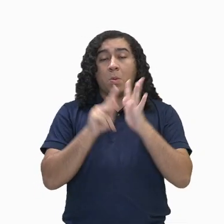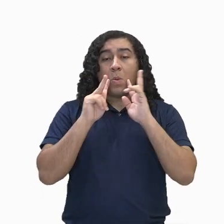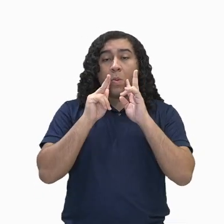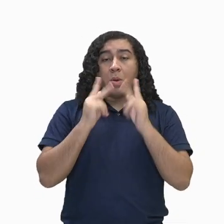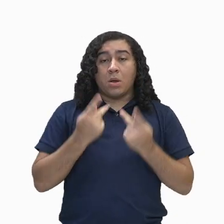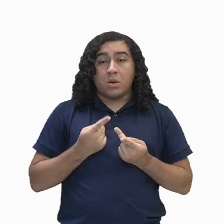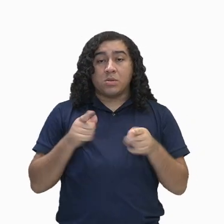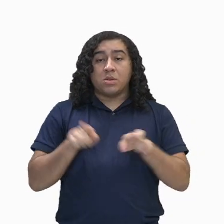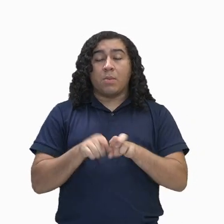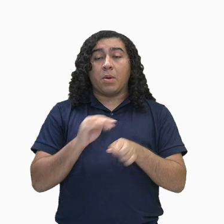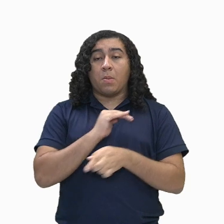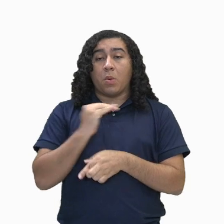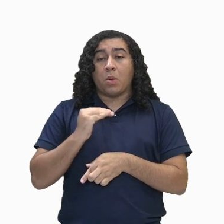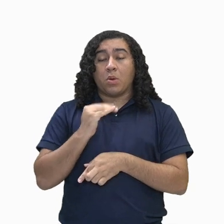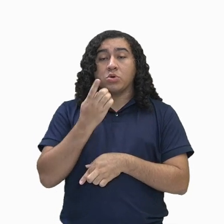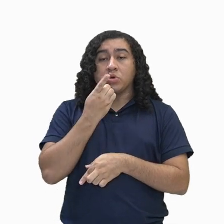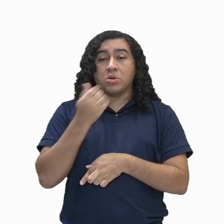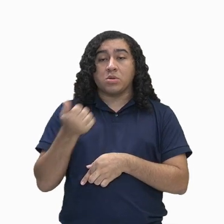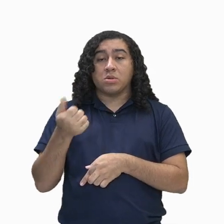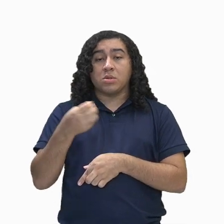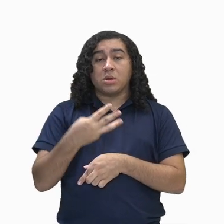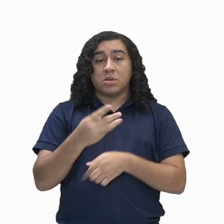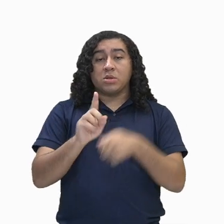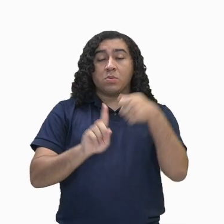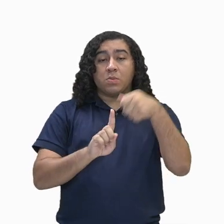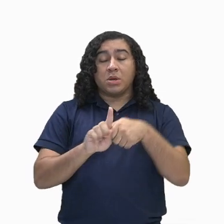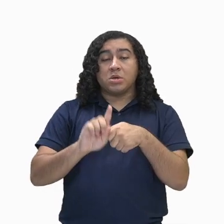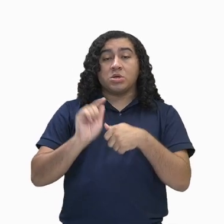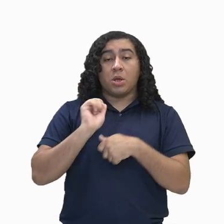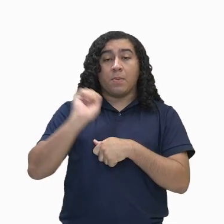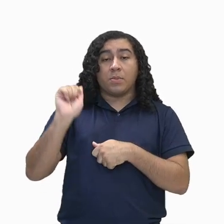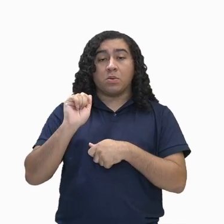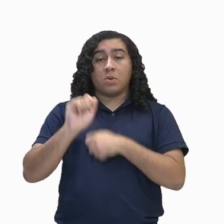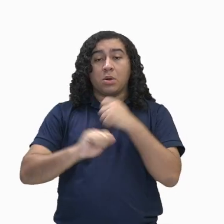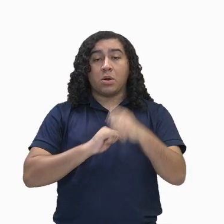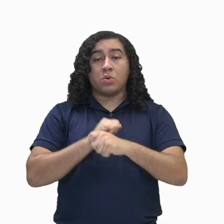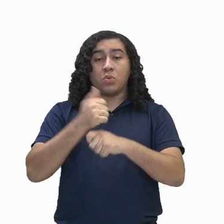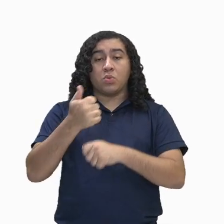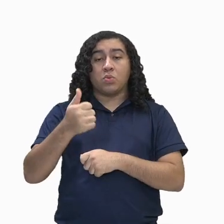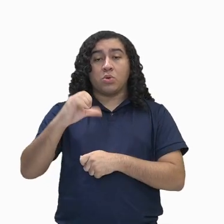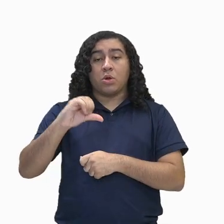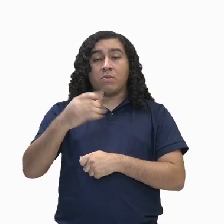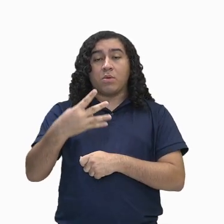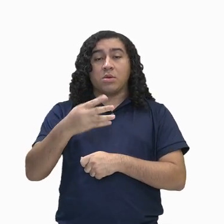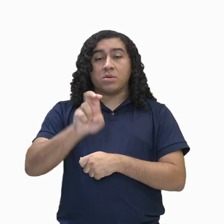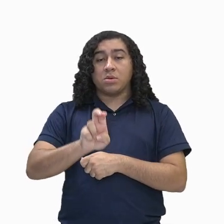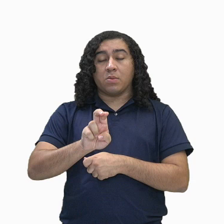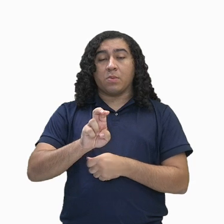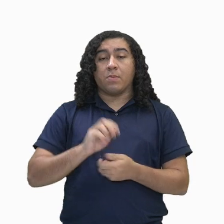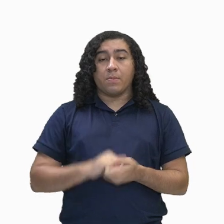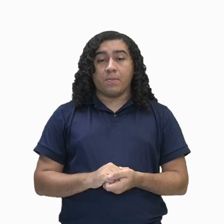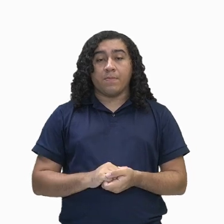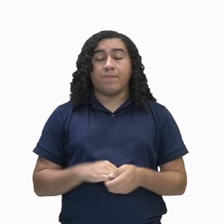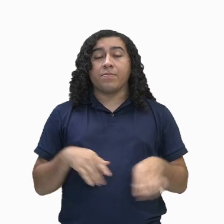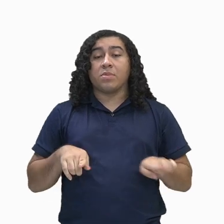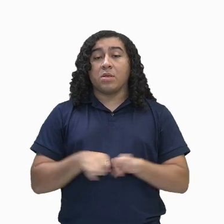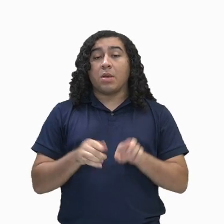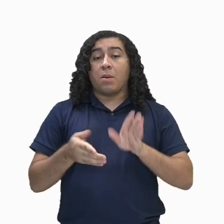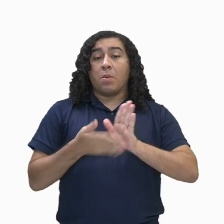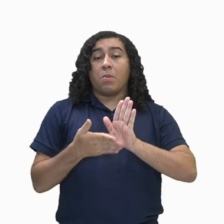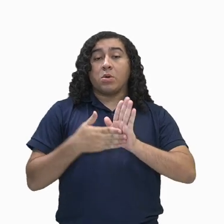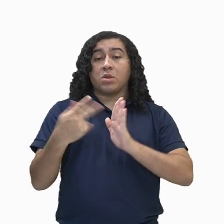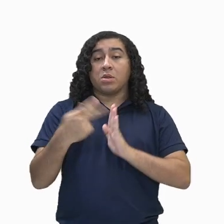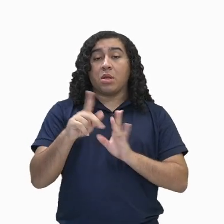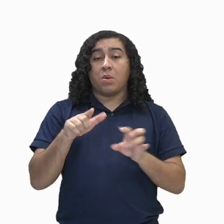de 1945 nos Estados Unidos. Cassiry, ele vai propor que o ser humano, ele é